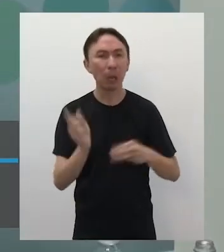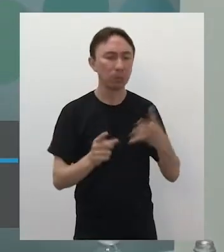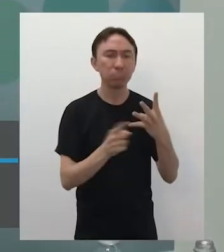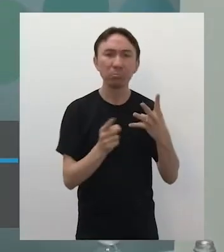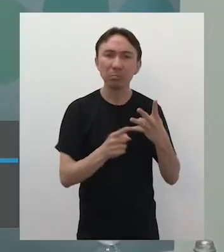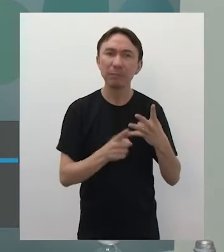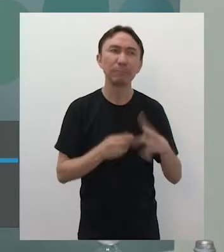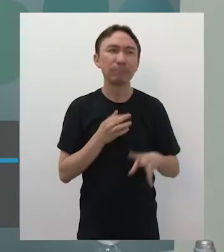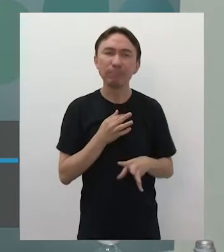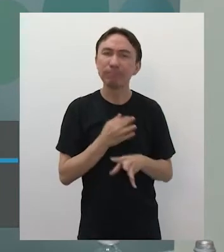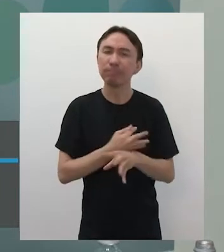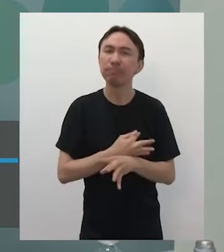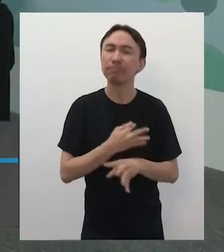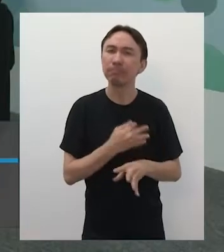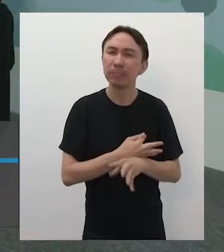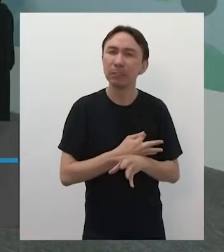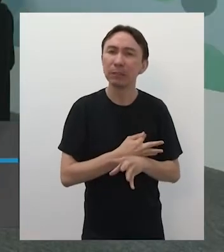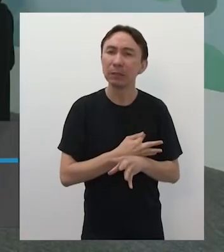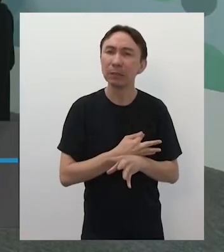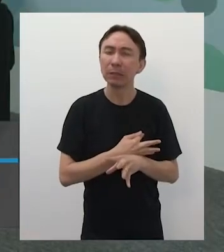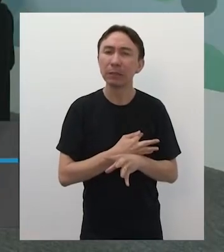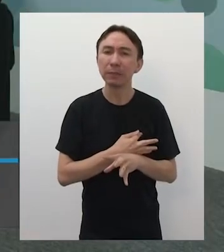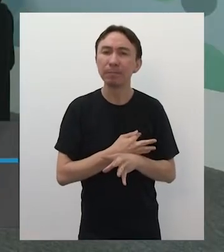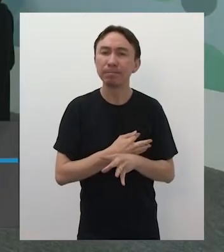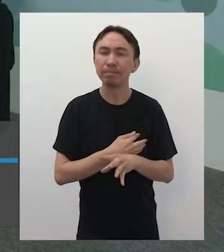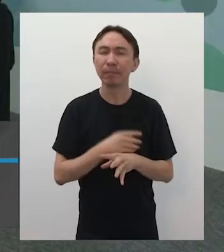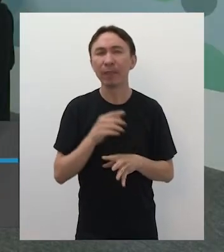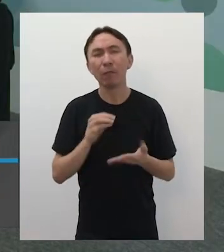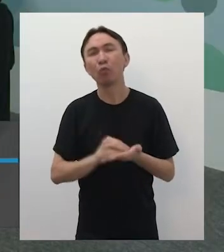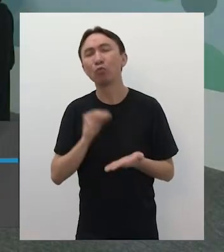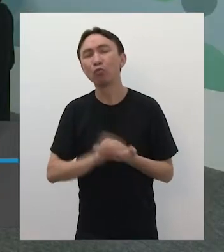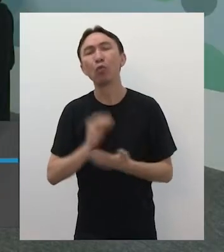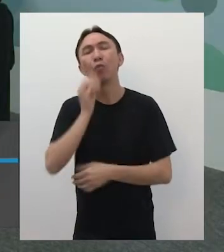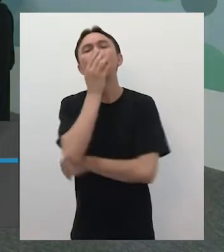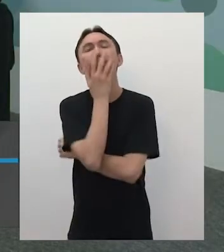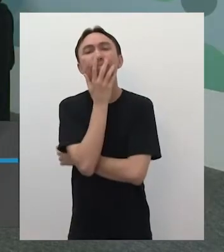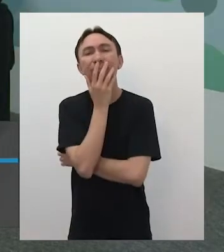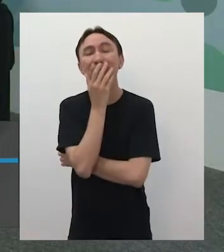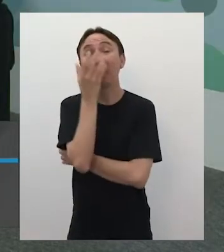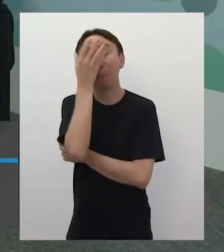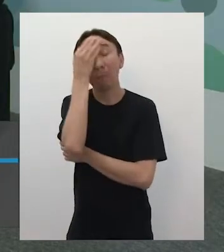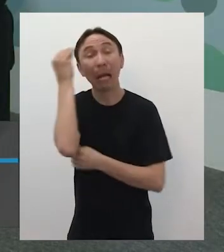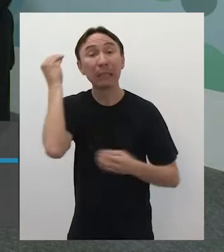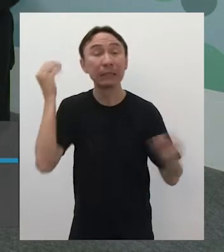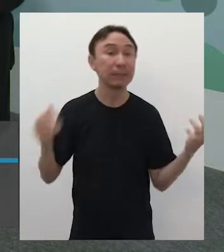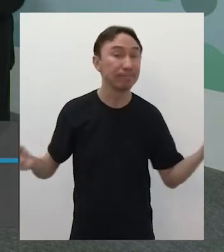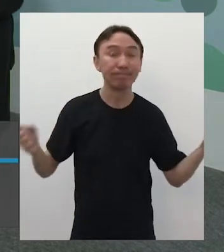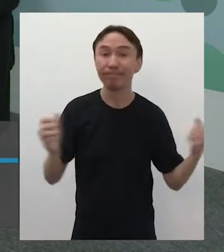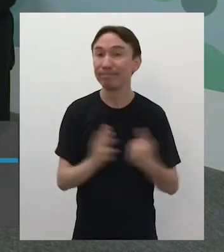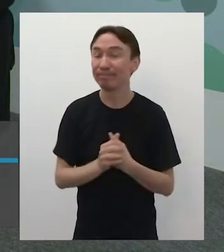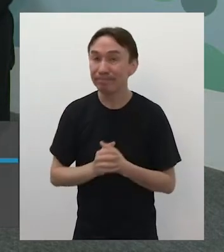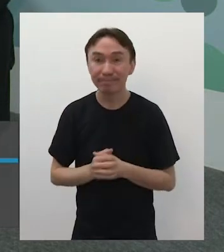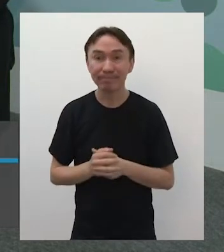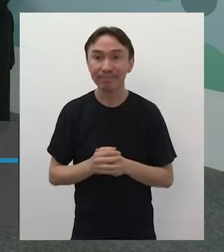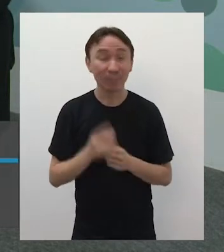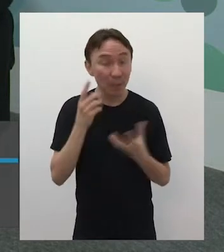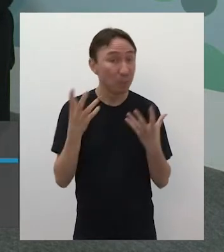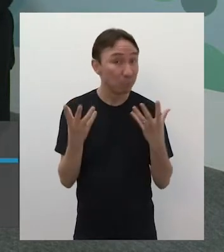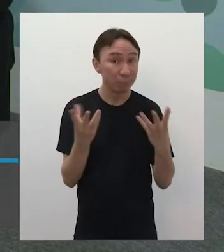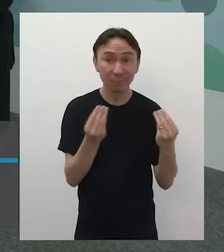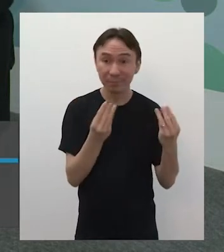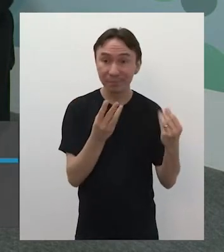mais dificuldade? Seria o foco? Seria a organização, como a professora Elisângela?